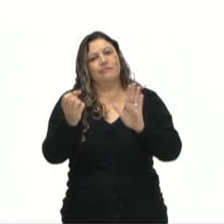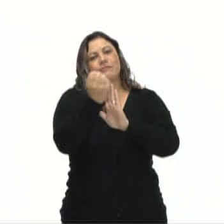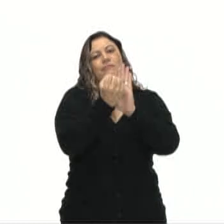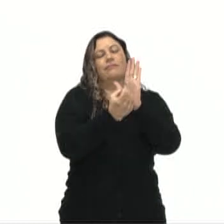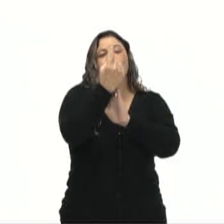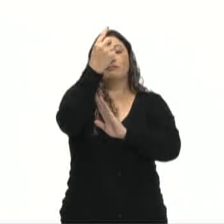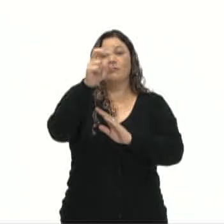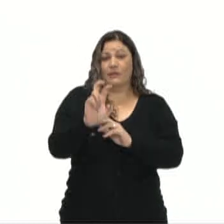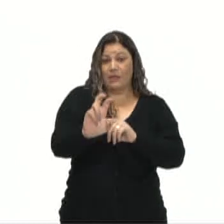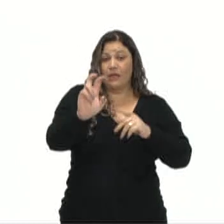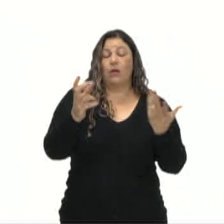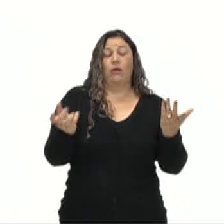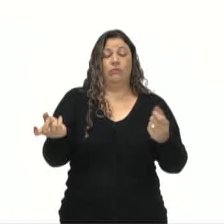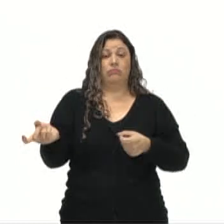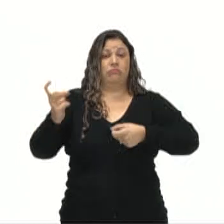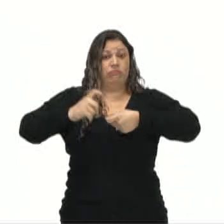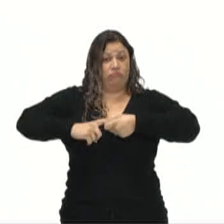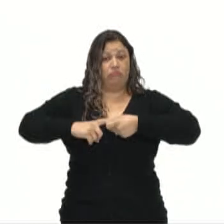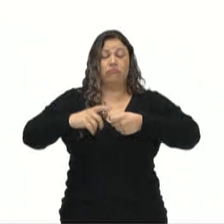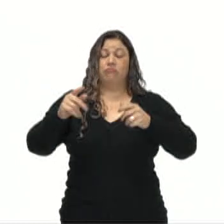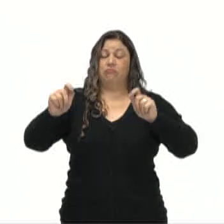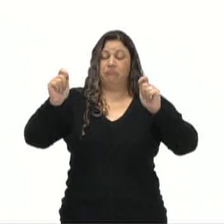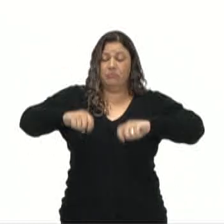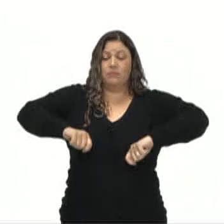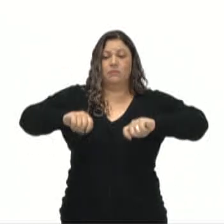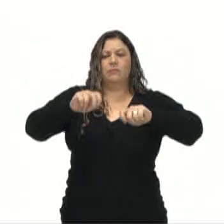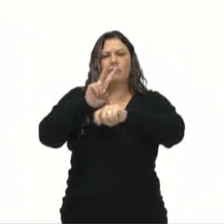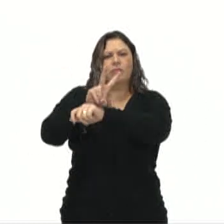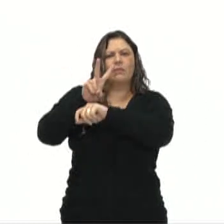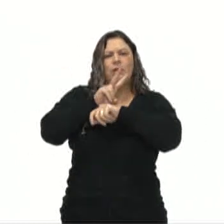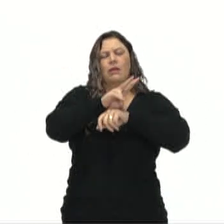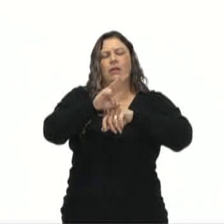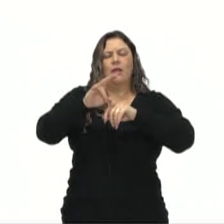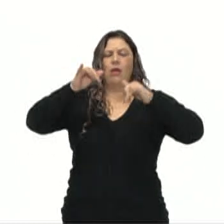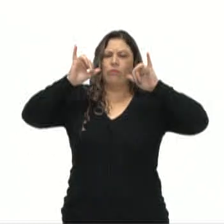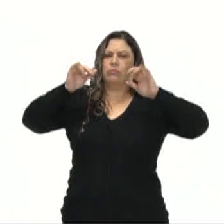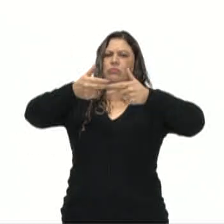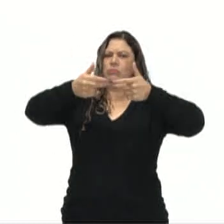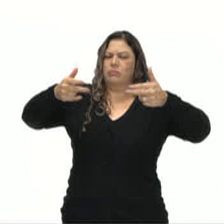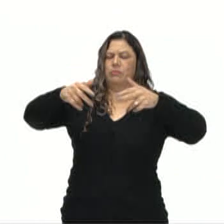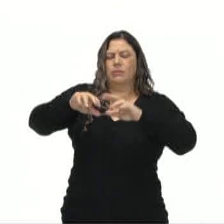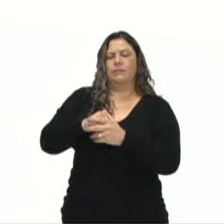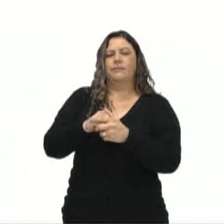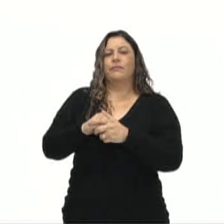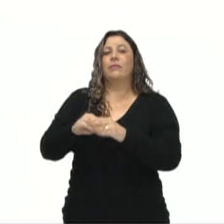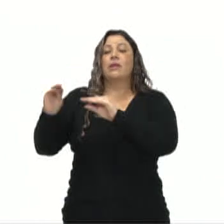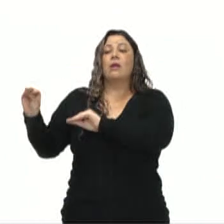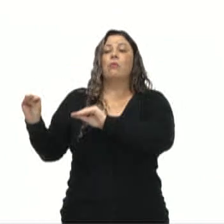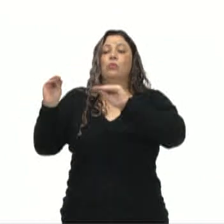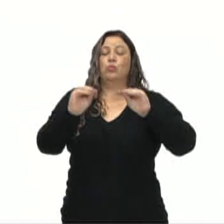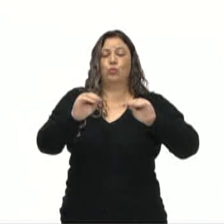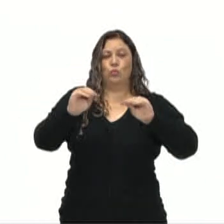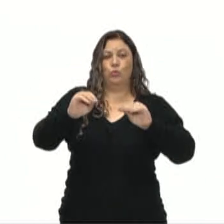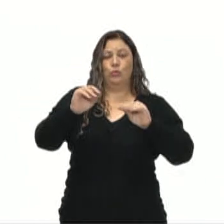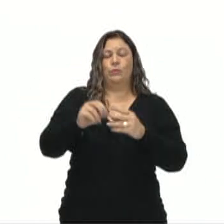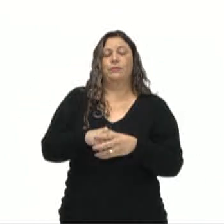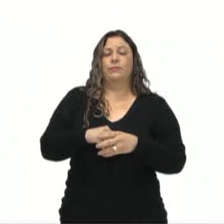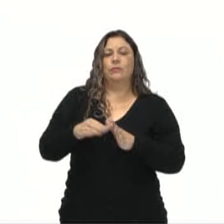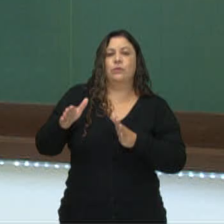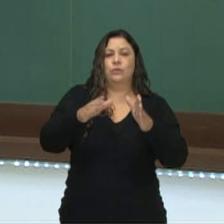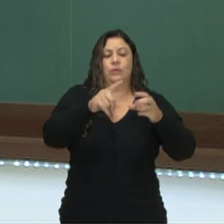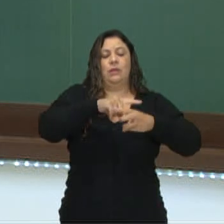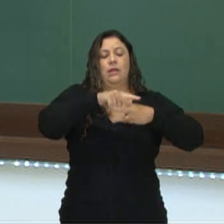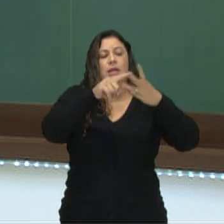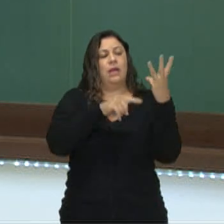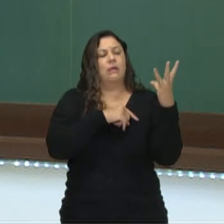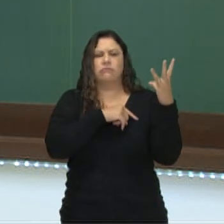eram proprietários de rebanhos e migraram do alto do Nilo. Ou seja, chegou aí os 3.